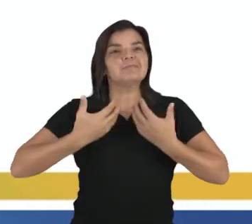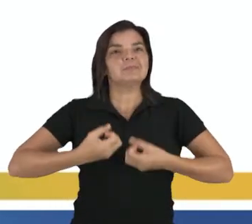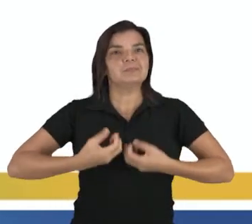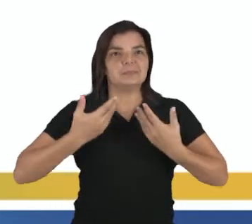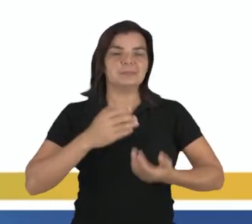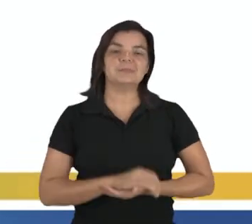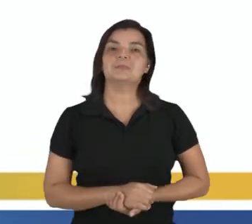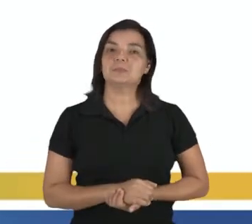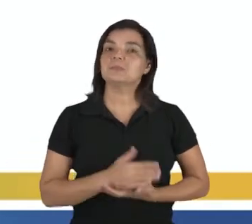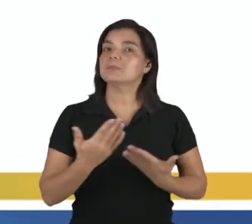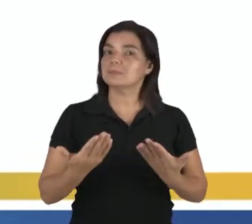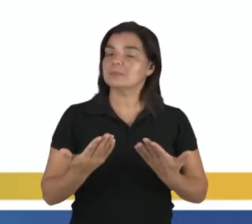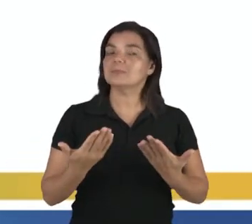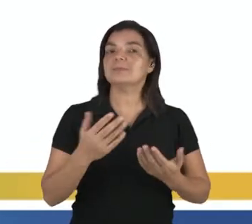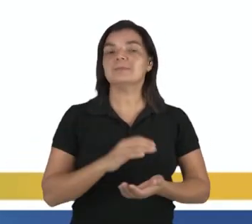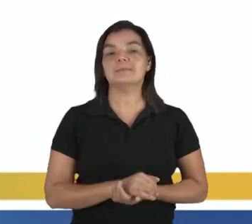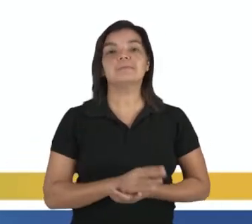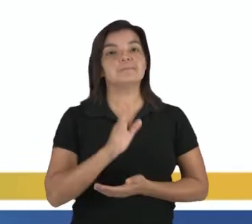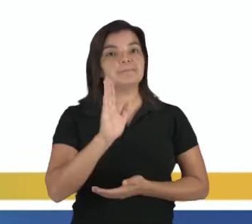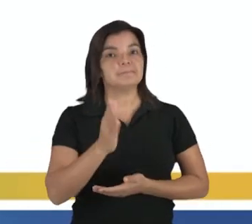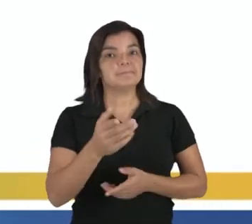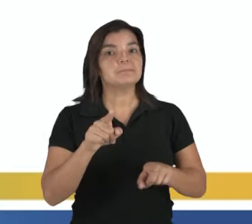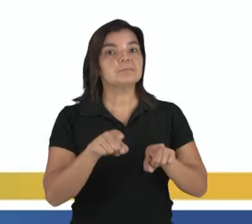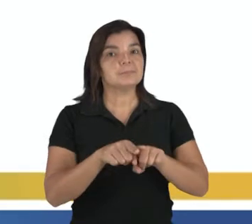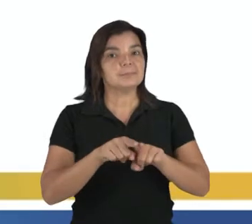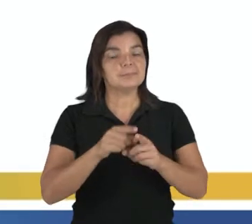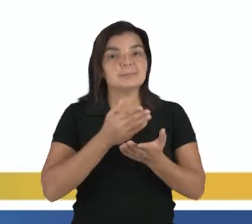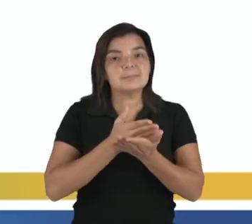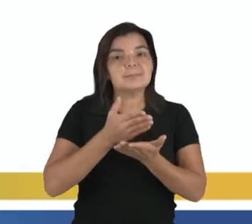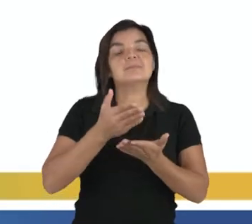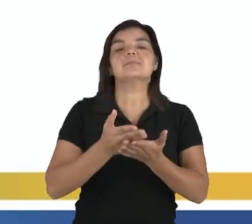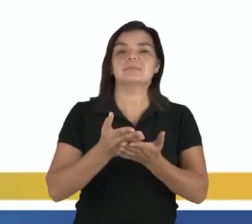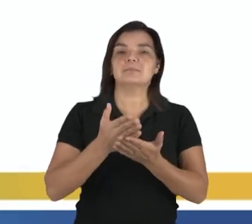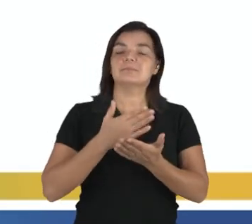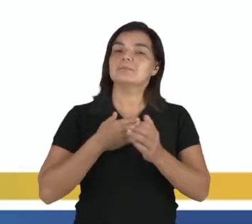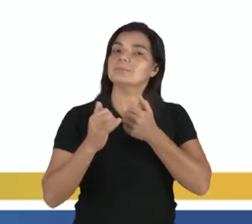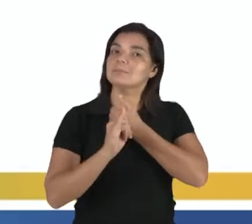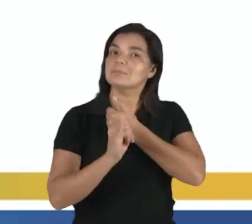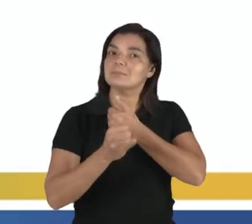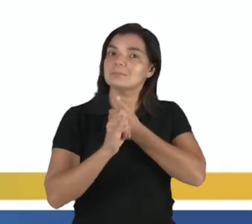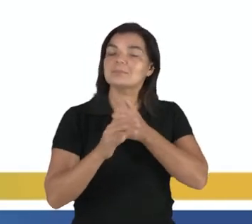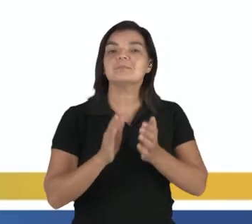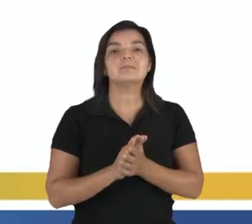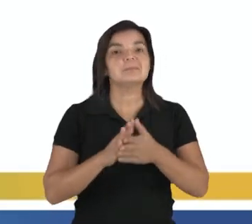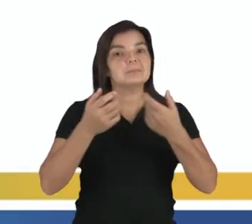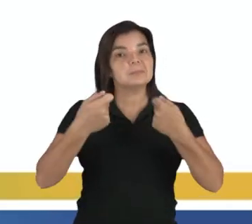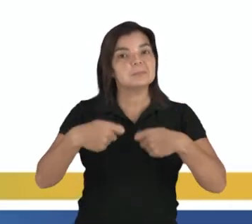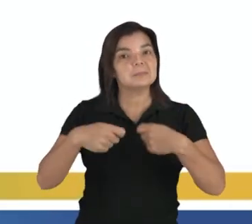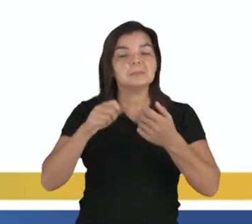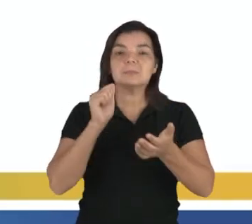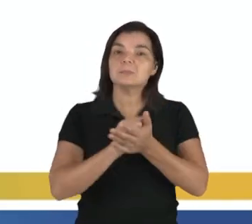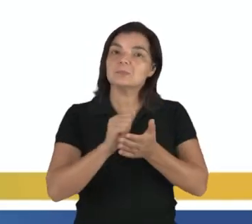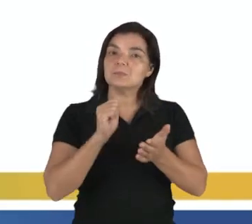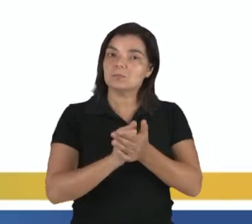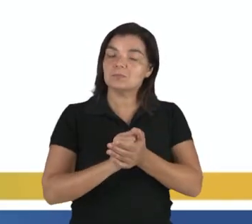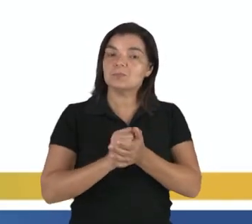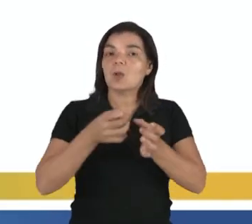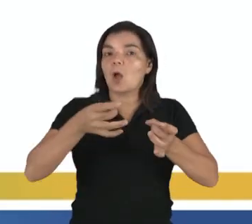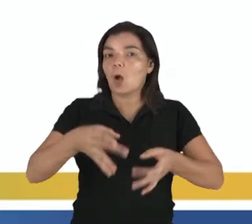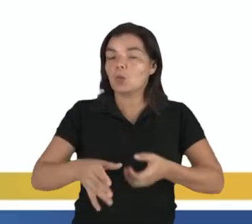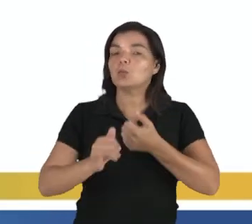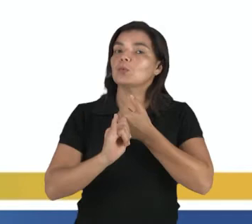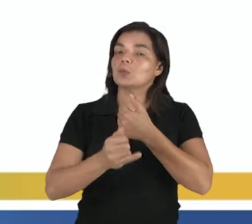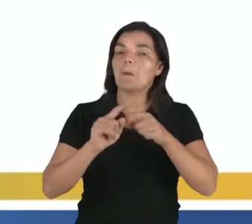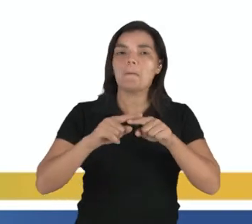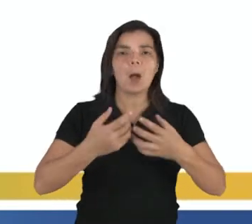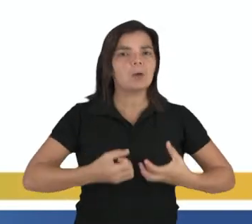estar inspirado. Então, aí já é o ponto inicial da minha crônica. Ele precisa escrever a última crônica, mas ele